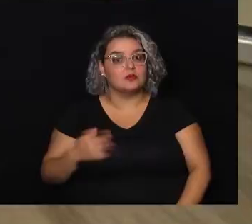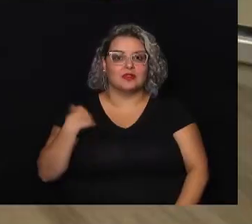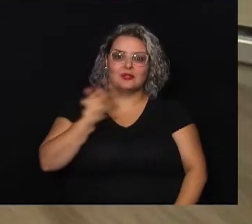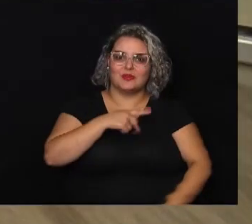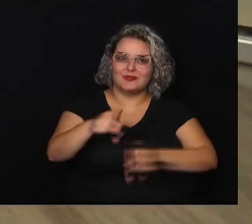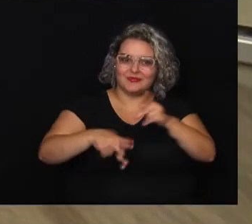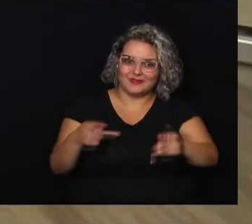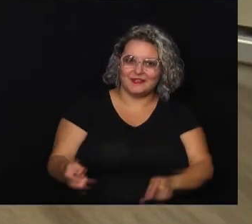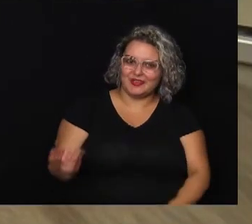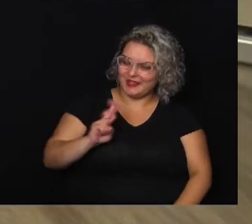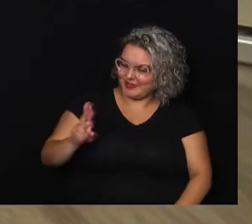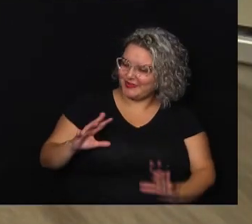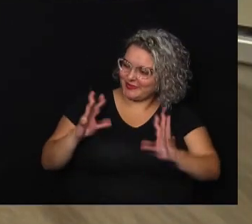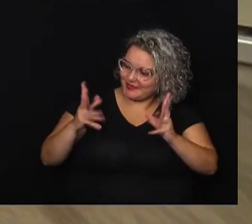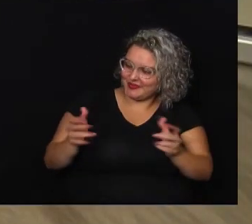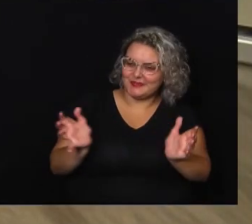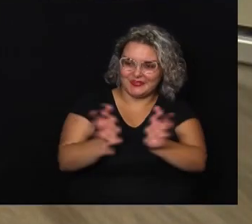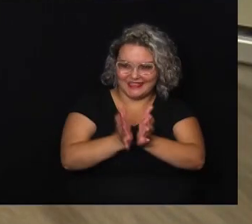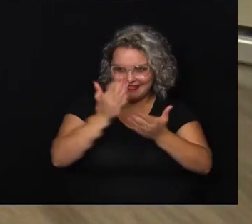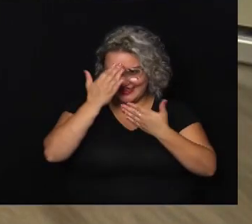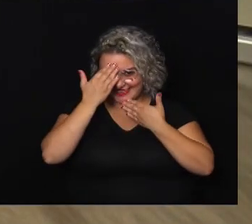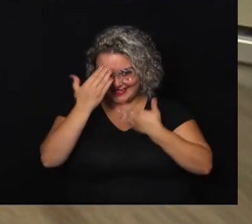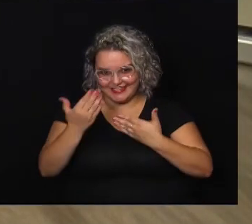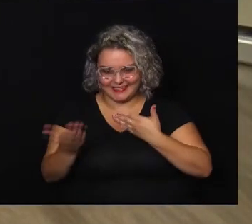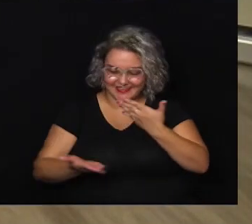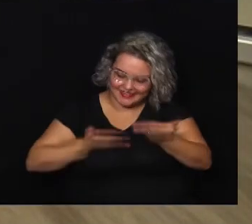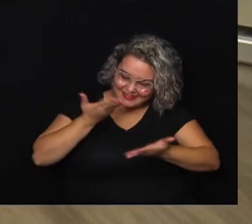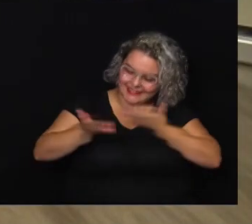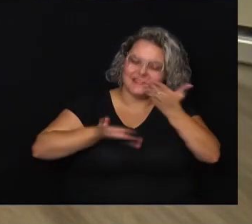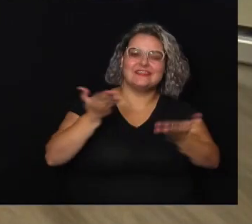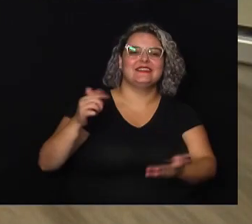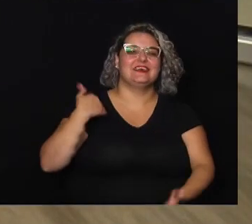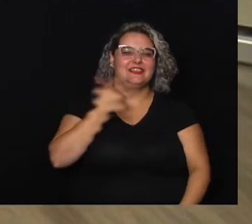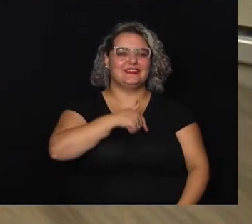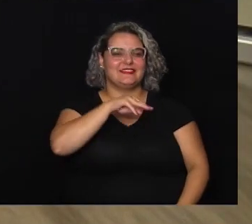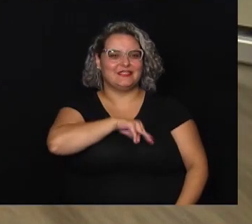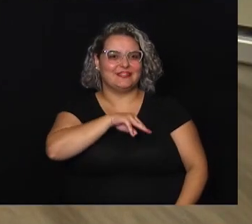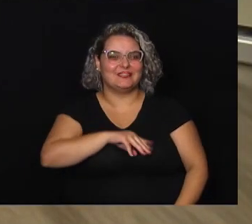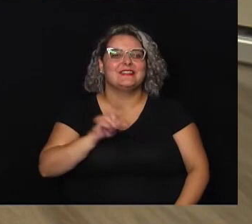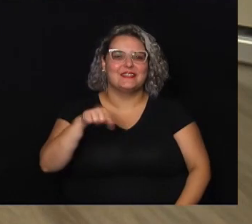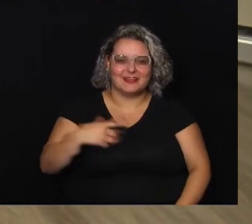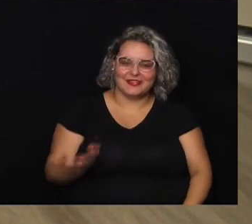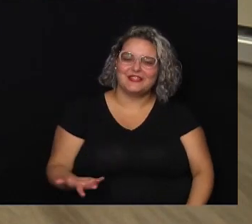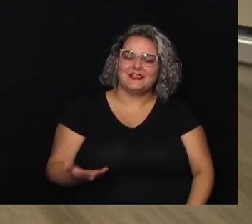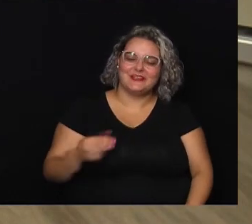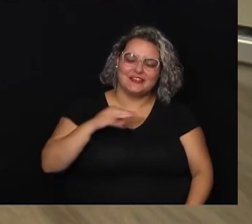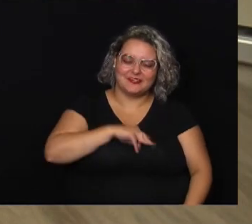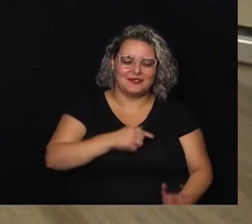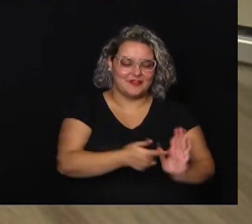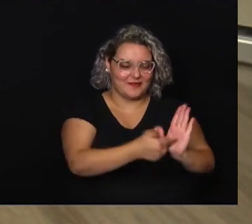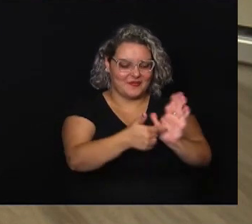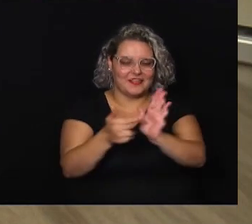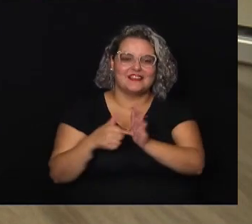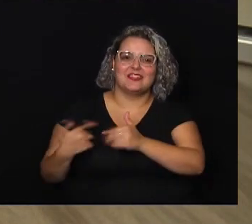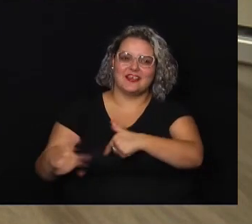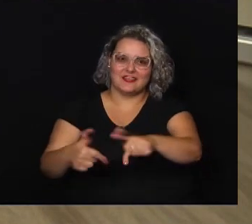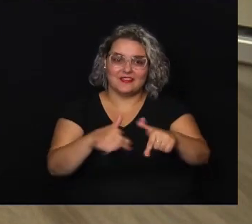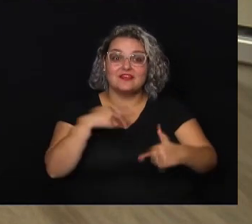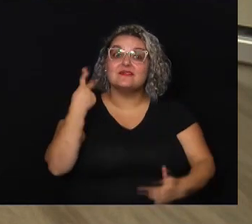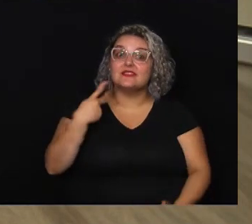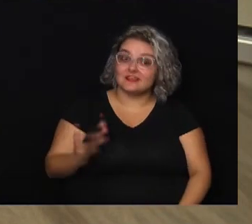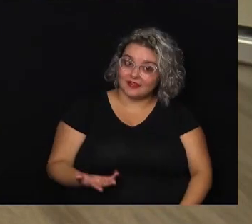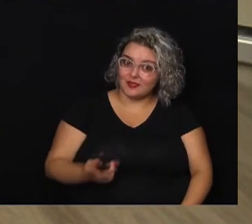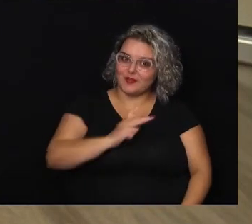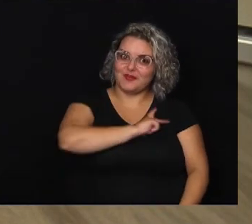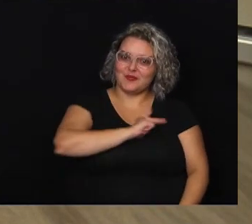Em nome de toda a equipe, então, agradeço o elogio, é a nossa missão, é a nossa tarefa aqui mostrar o trabalho dos parlamentares.